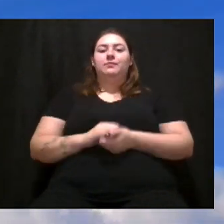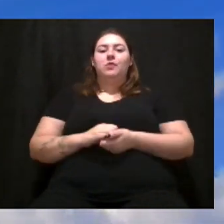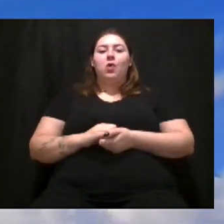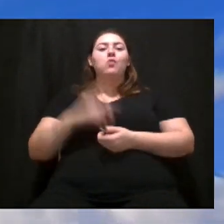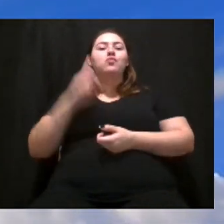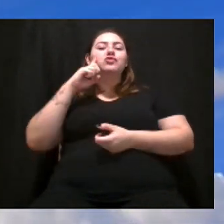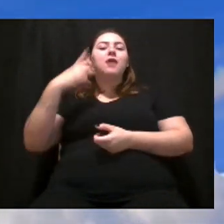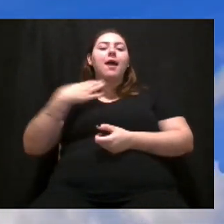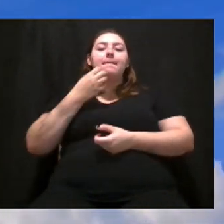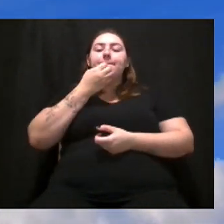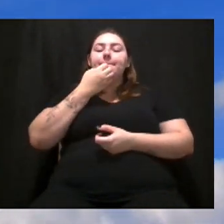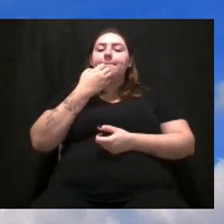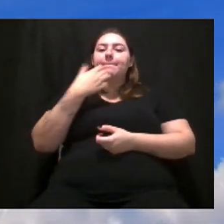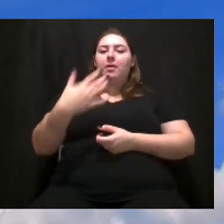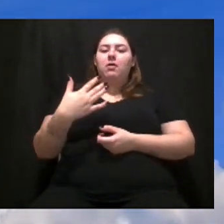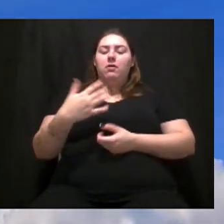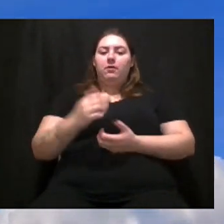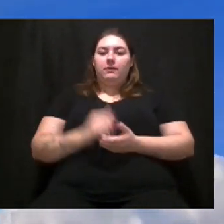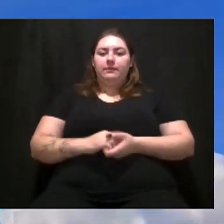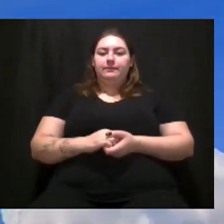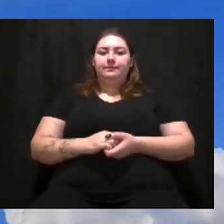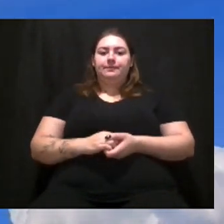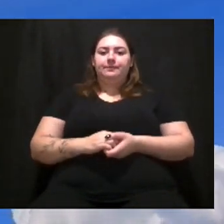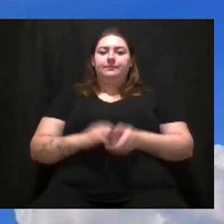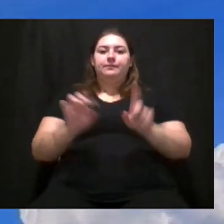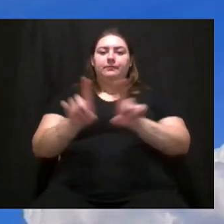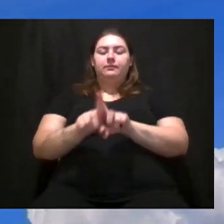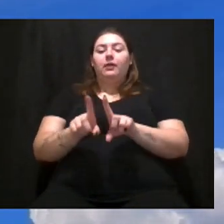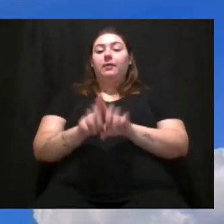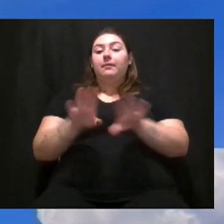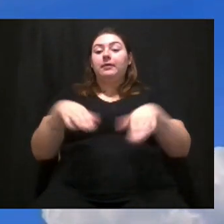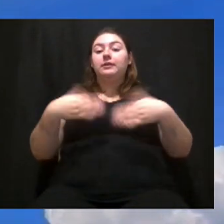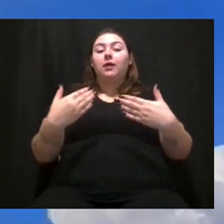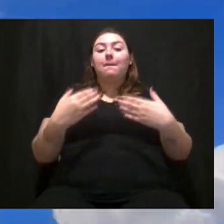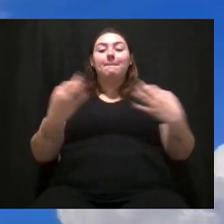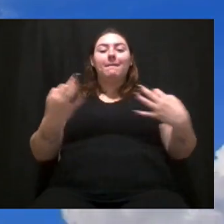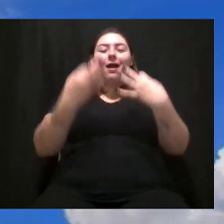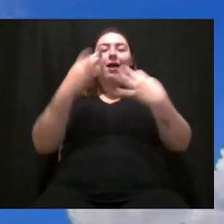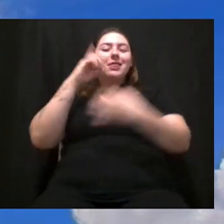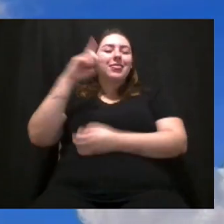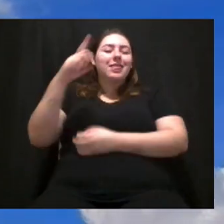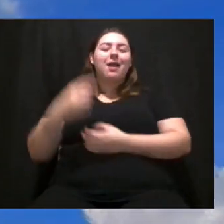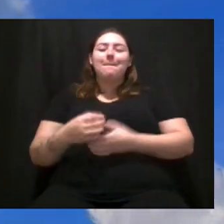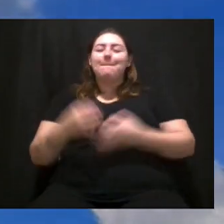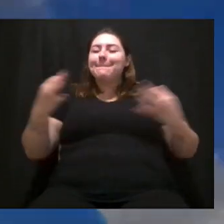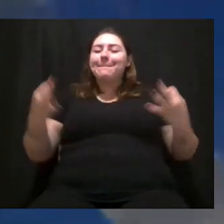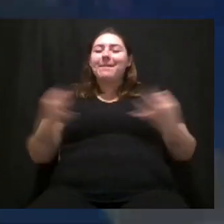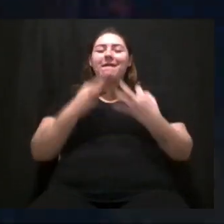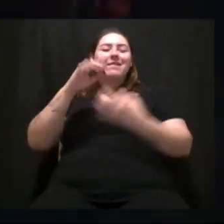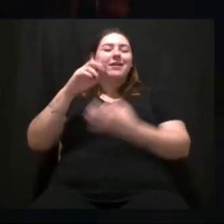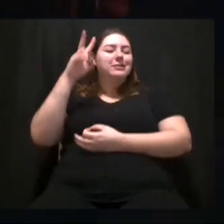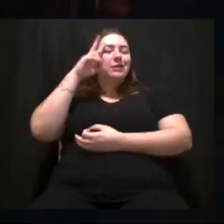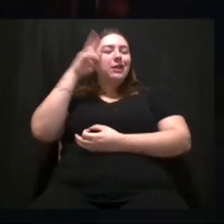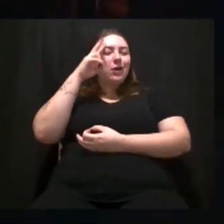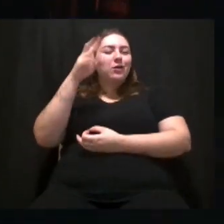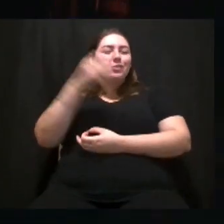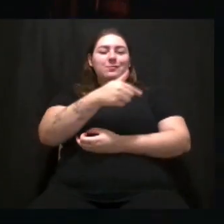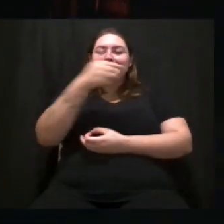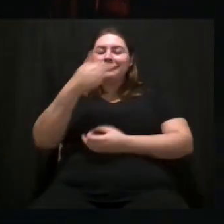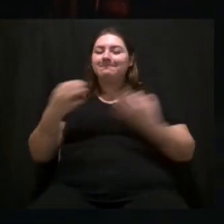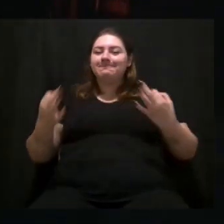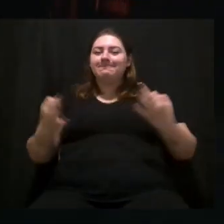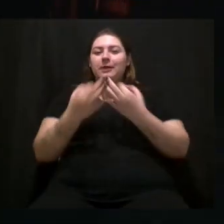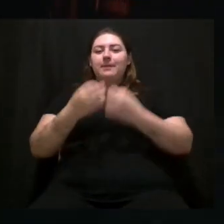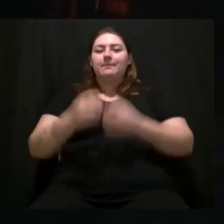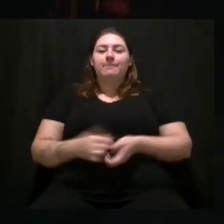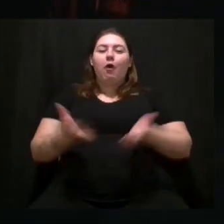temperatura, aliás, agradável também. Então, um ótimo dia, uma ótima segunda, uma excelente semana e bora que bora, Brasil!